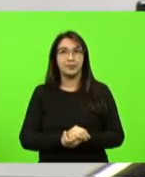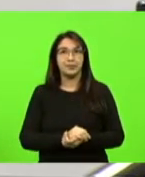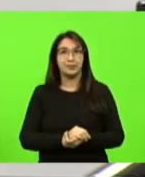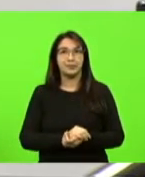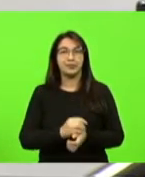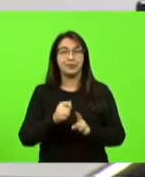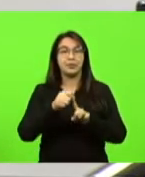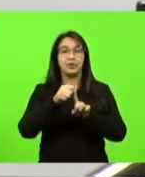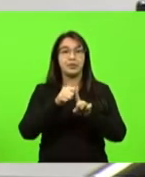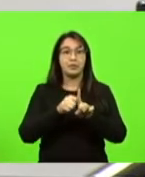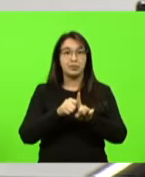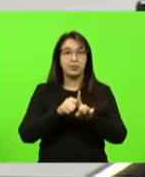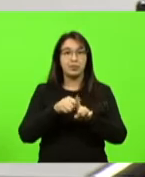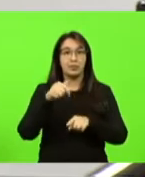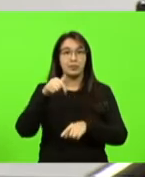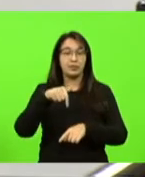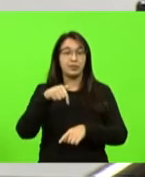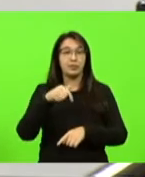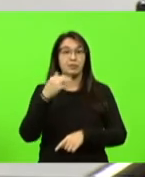fevereiro deste ano.